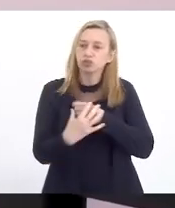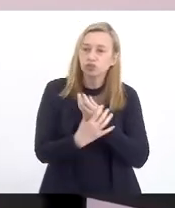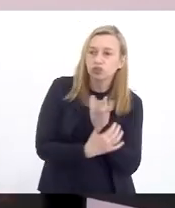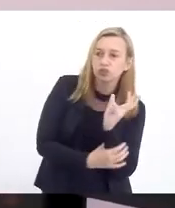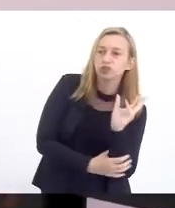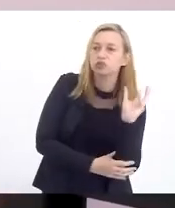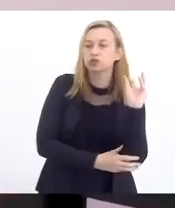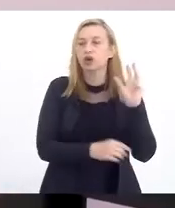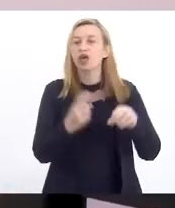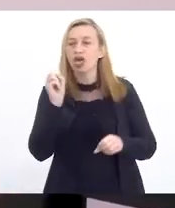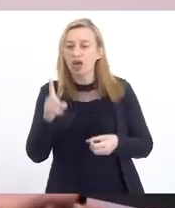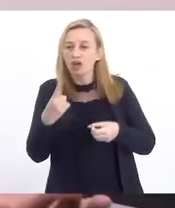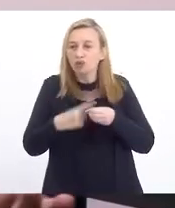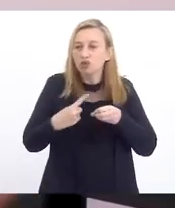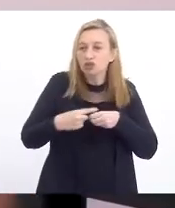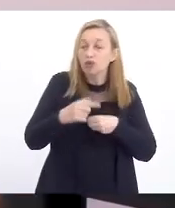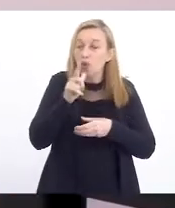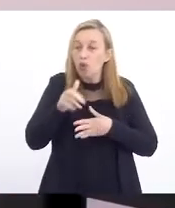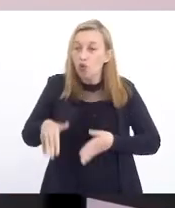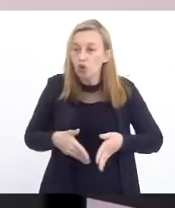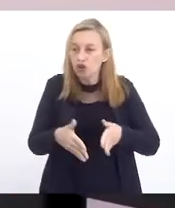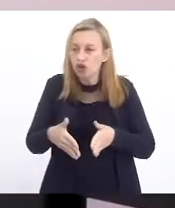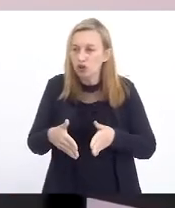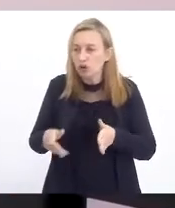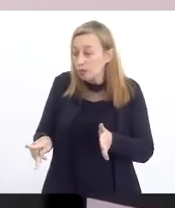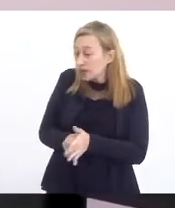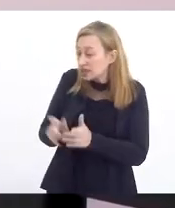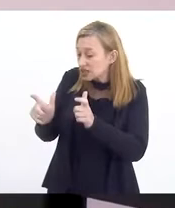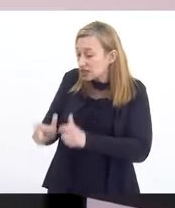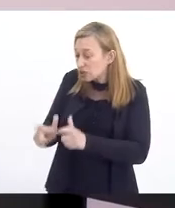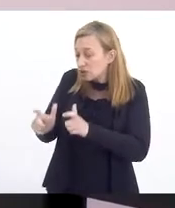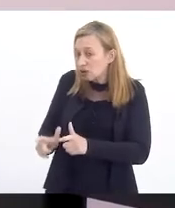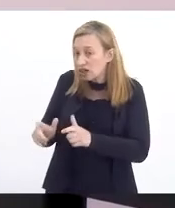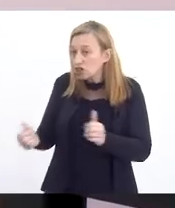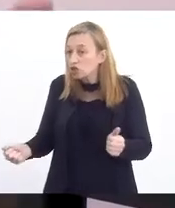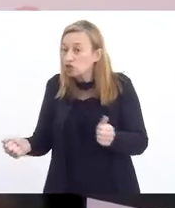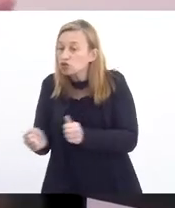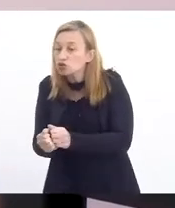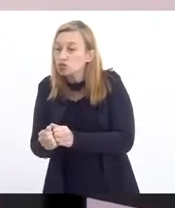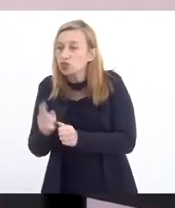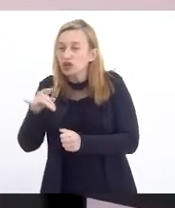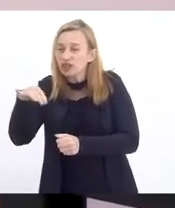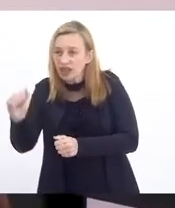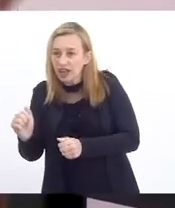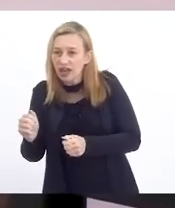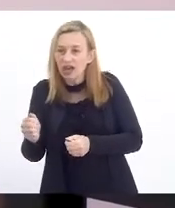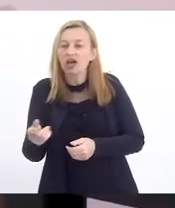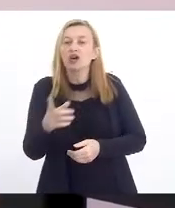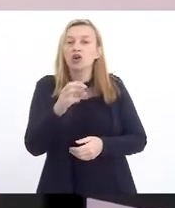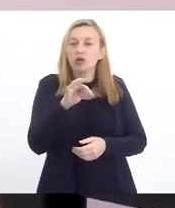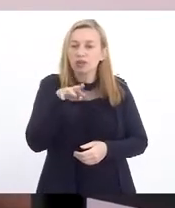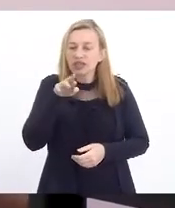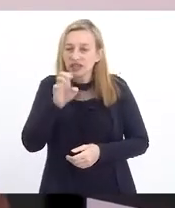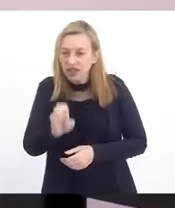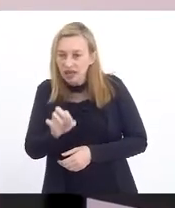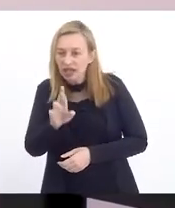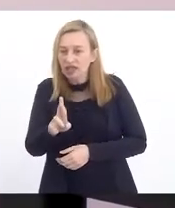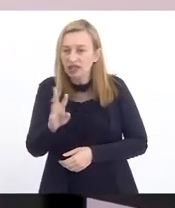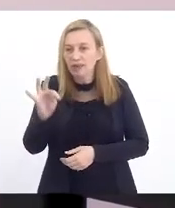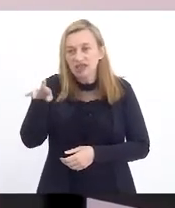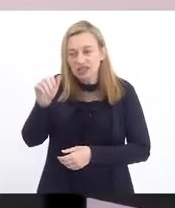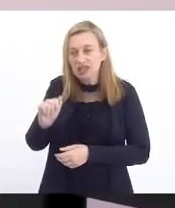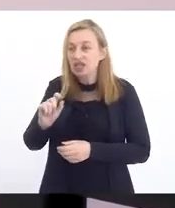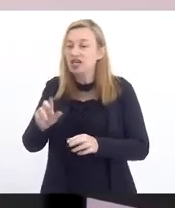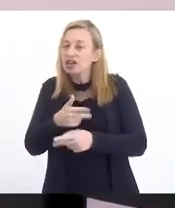porque o rio está localizado naquele território, em parceria com o INEA, em parceria com o Comitê de Bacia, em parceria com a SEDAI. Existem várias